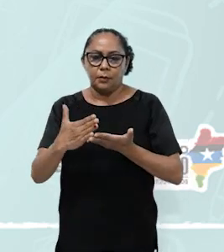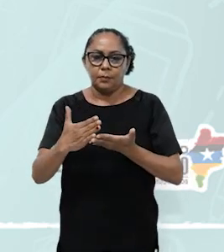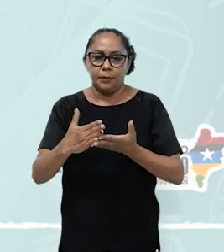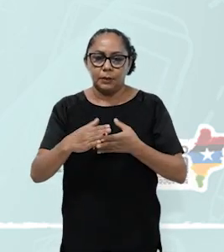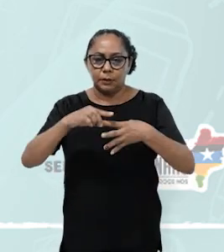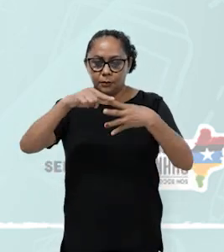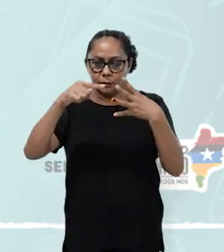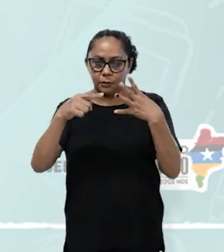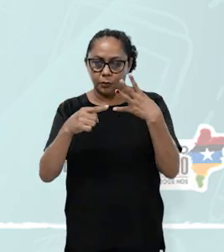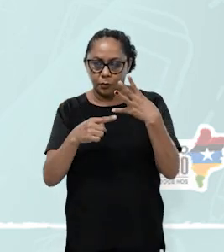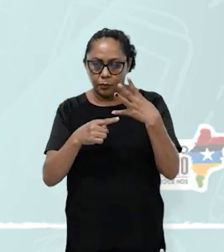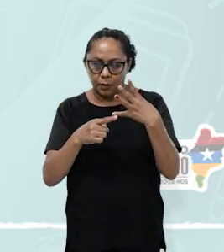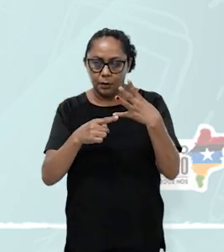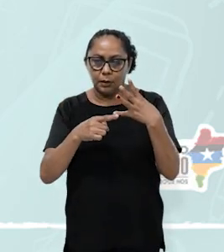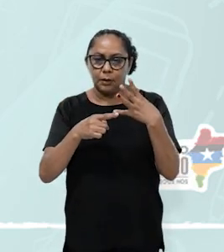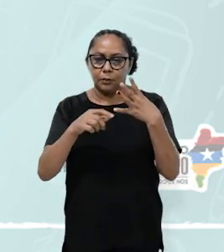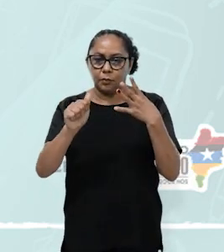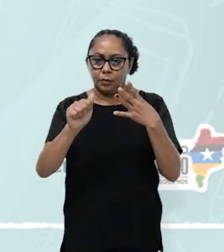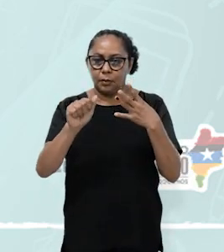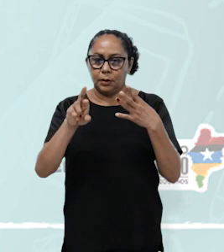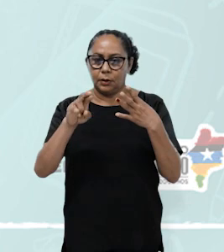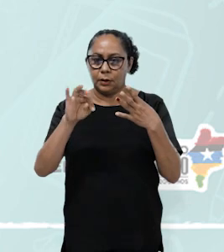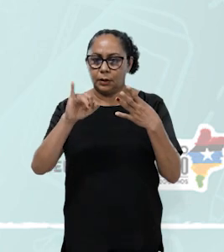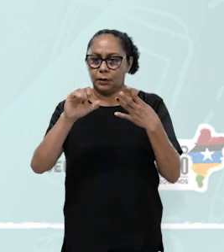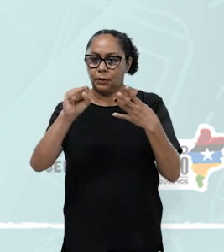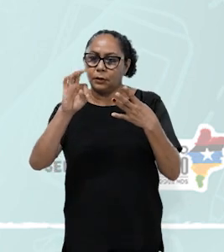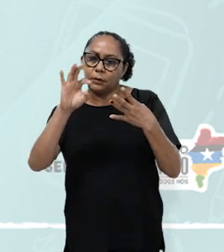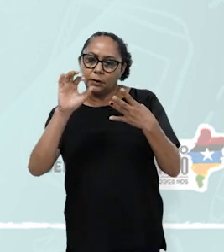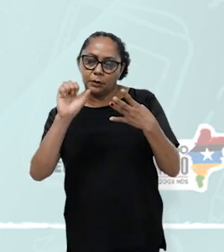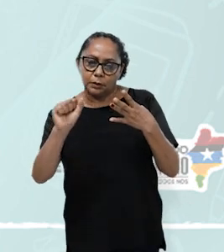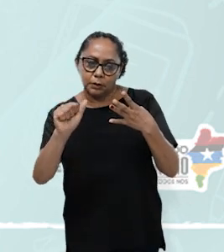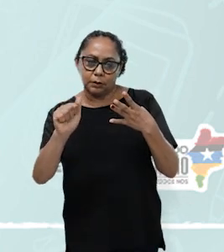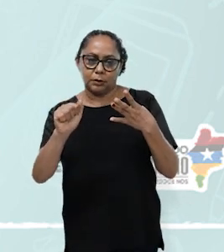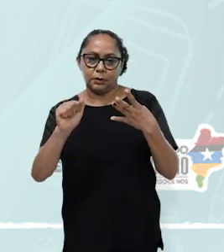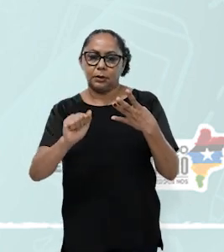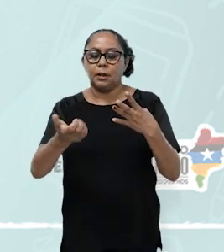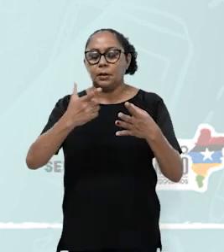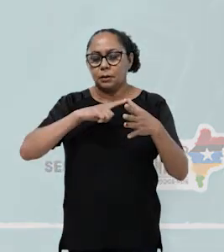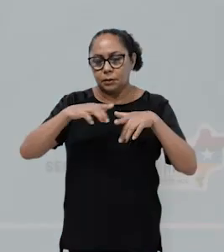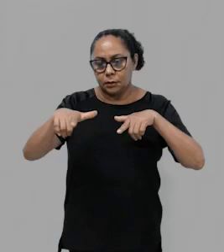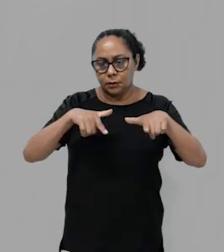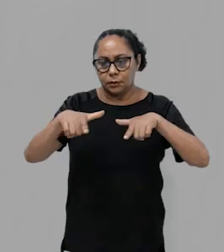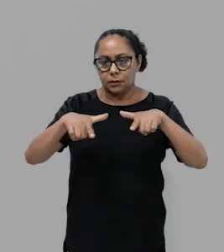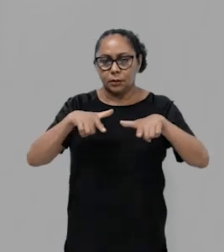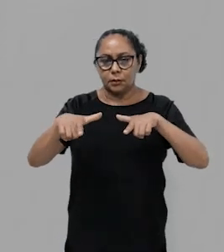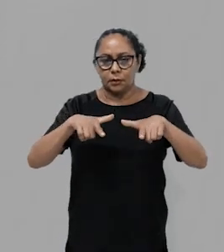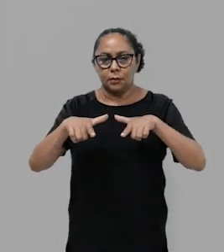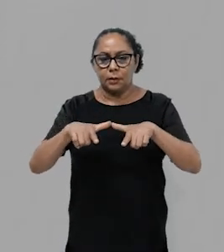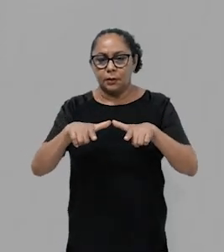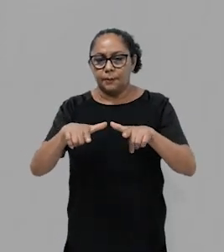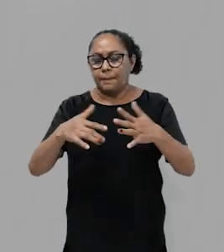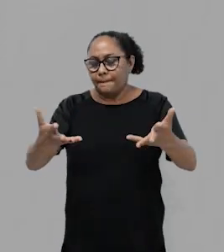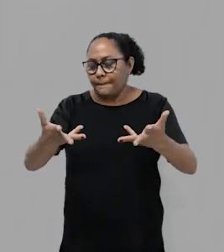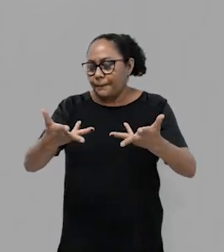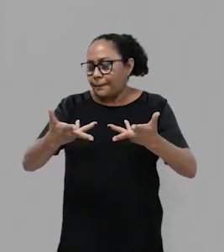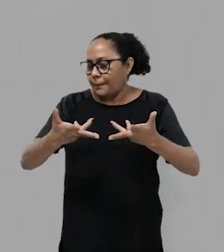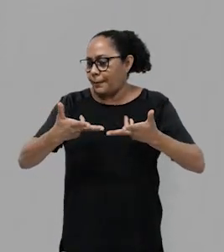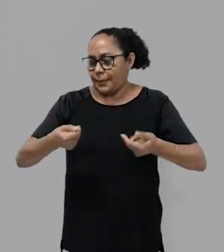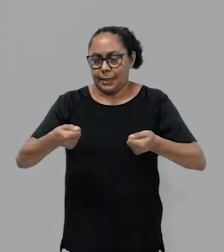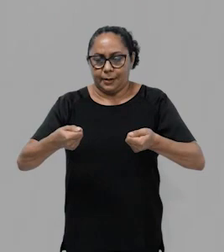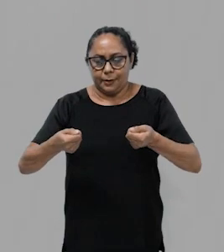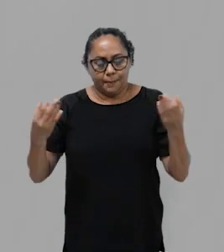quarteto fantástico, ou 4 artistas que têm um trabalho, não são só eles, mas quatro artistas que têm um trabalho fantástico e